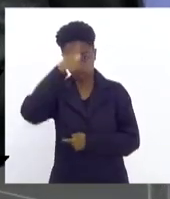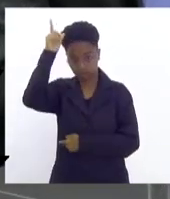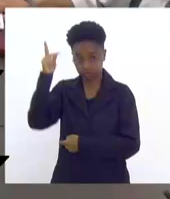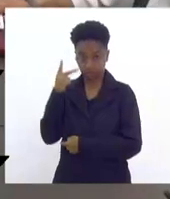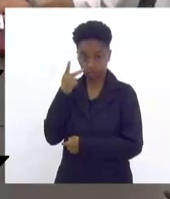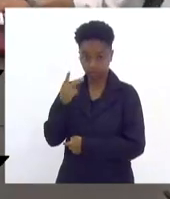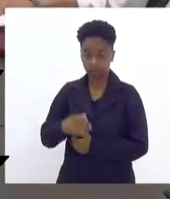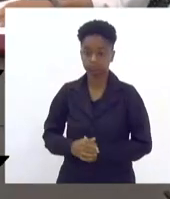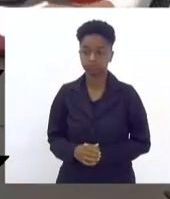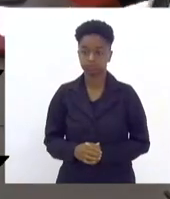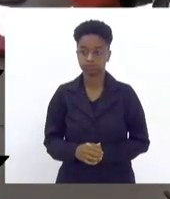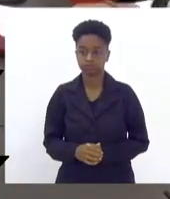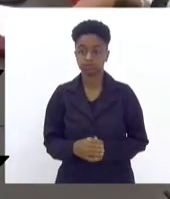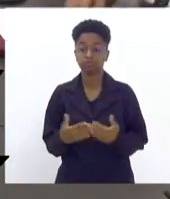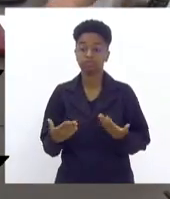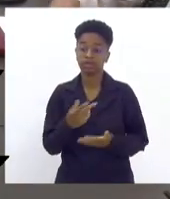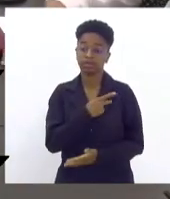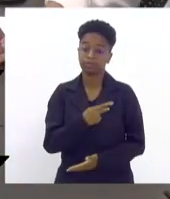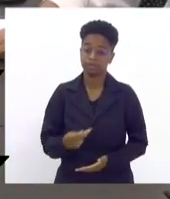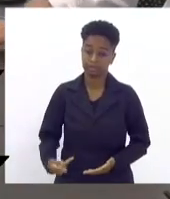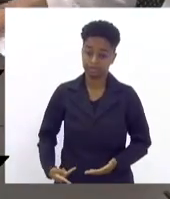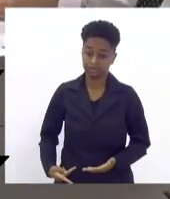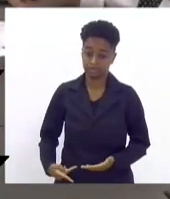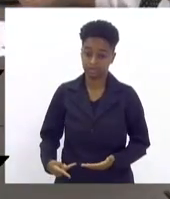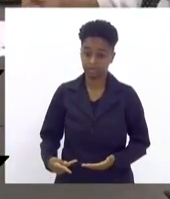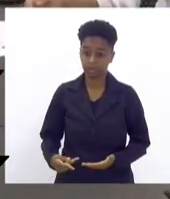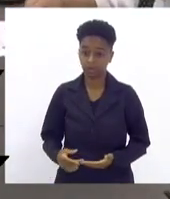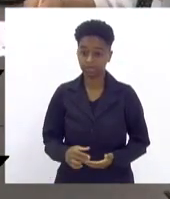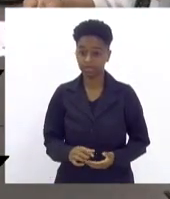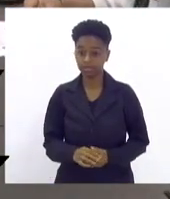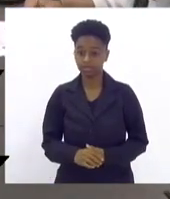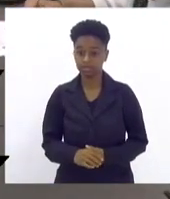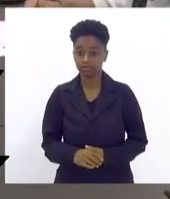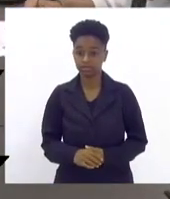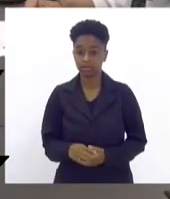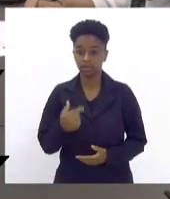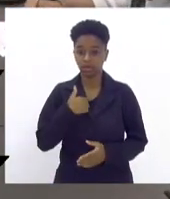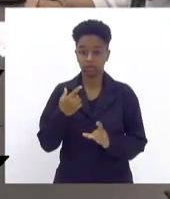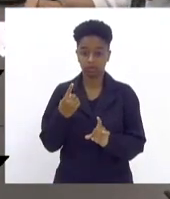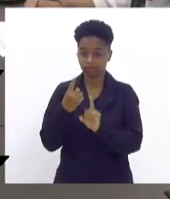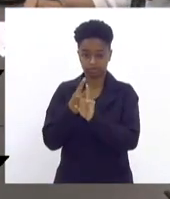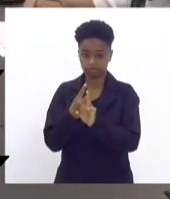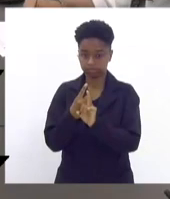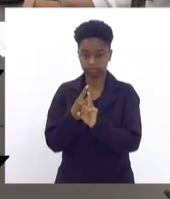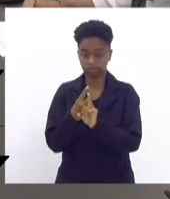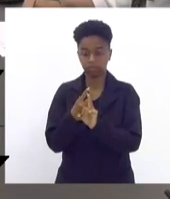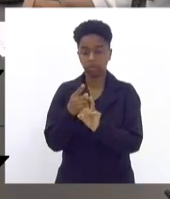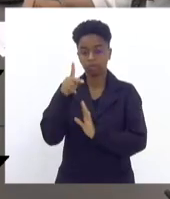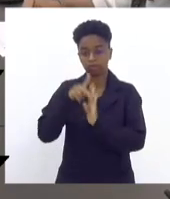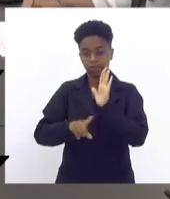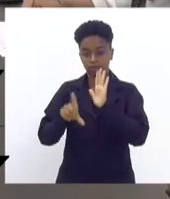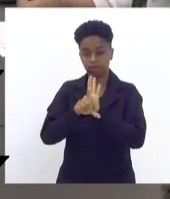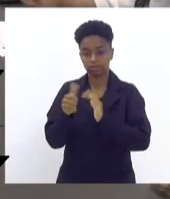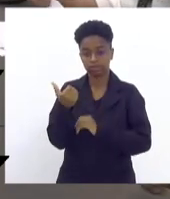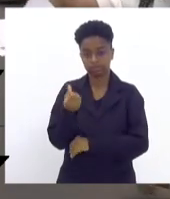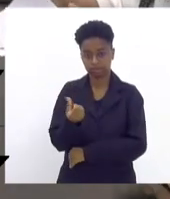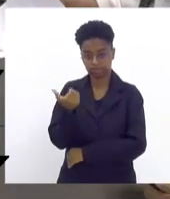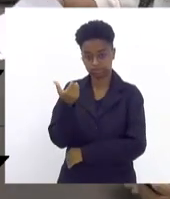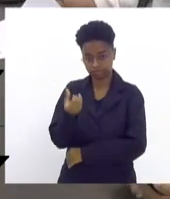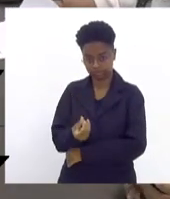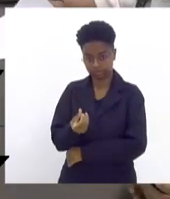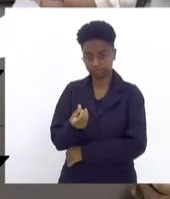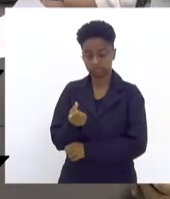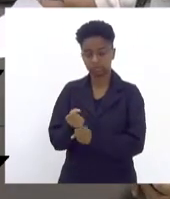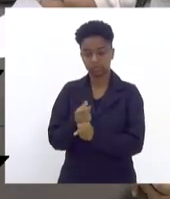Mink. Senhor presidente, eu encontro aqui o projeto de lei 1616